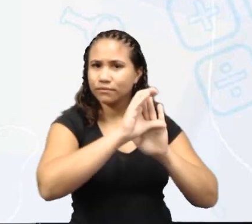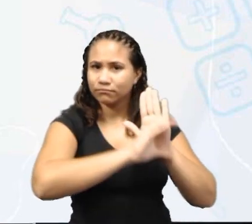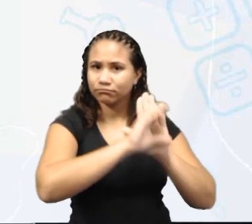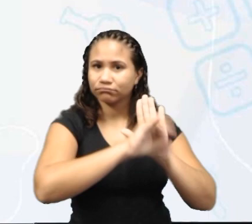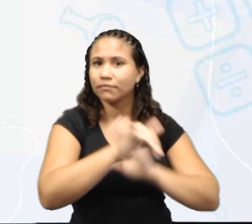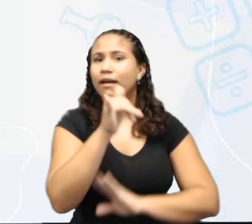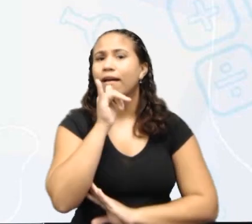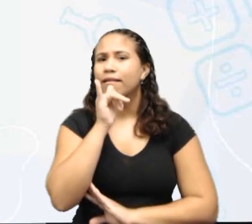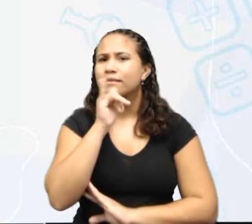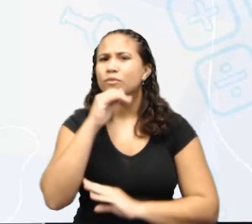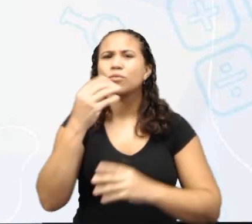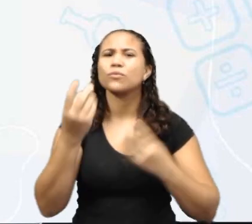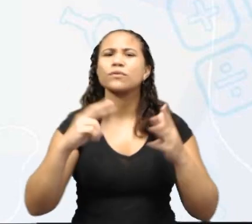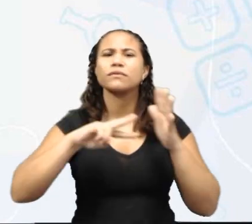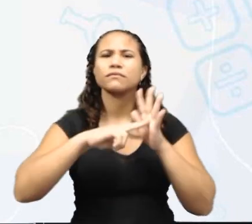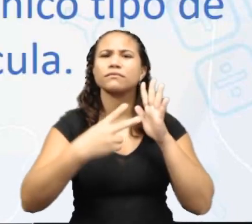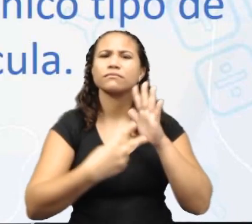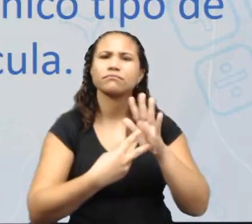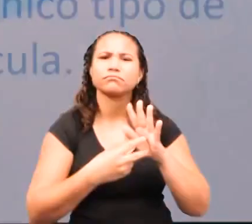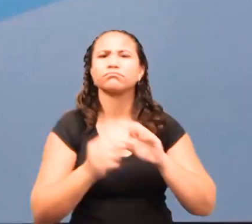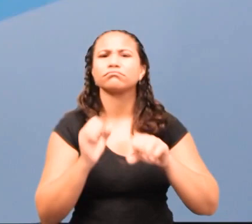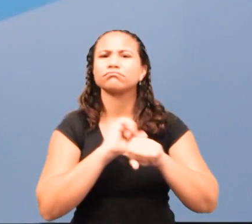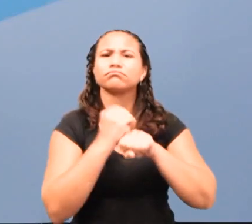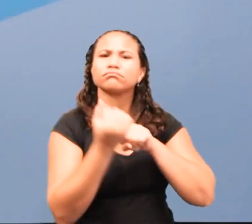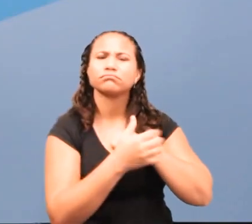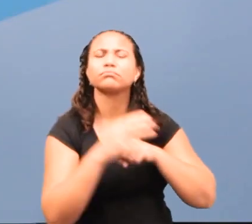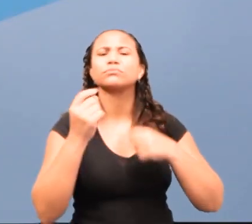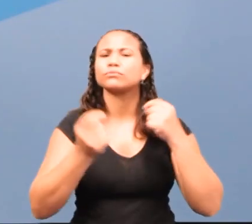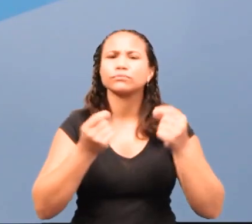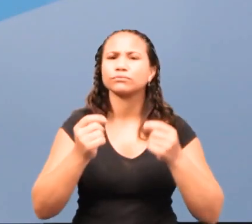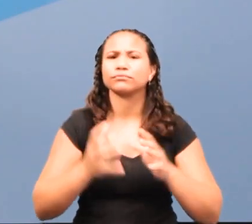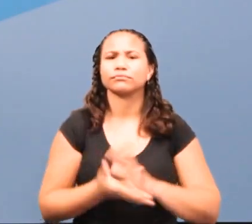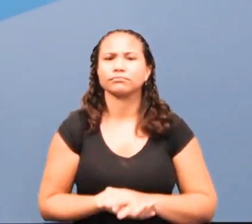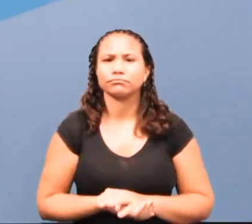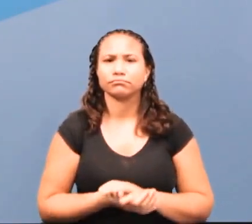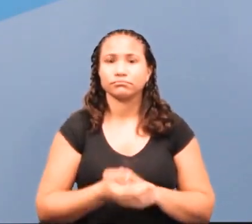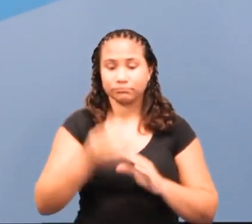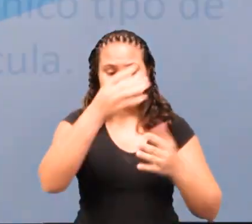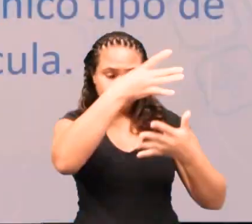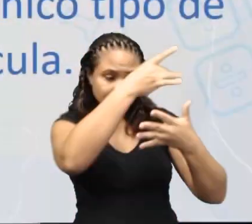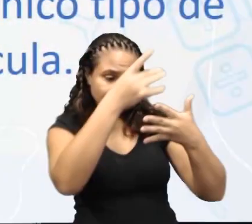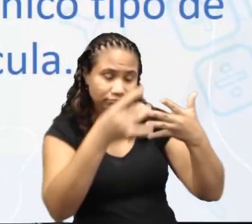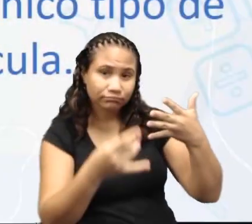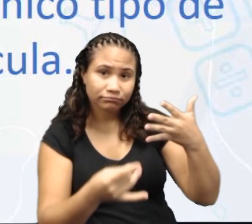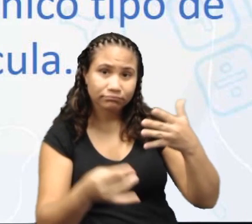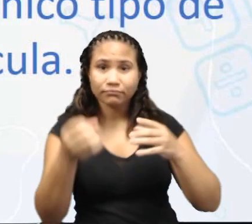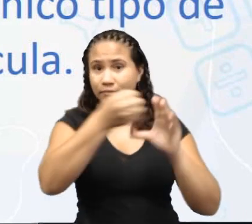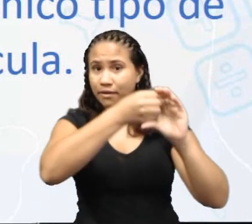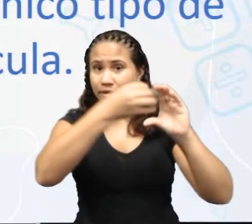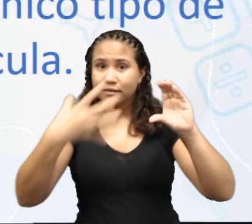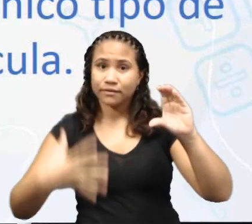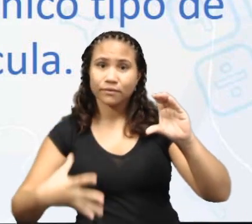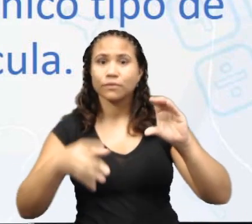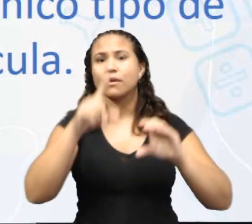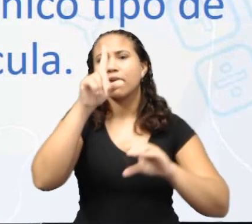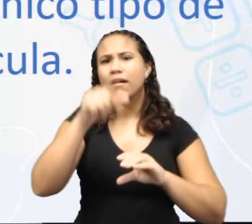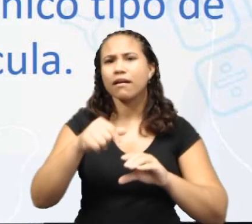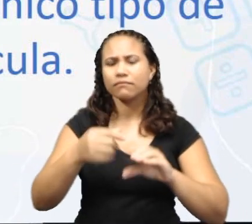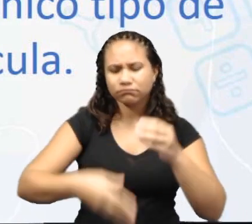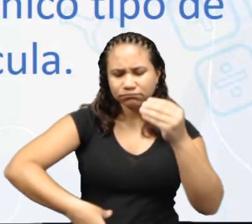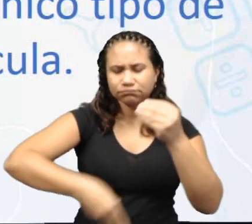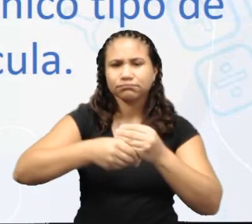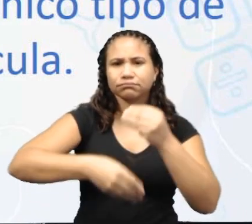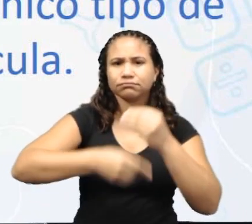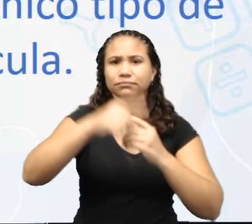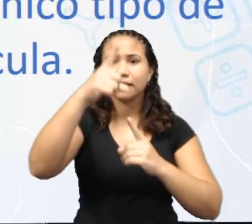Por exemplo, o que é uma substância? Por definição, as substâncias são caracterizadas por serem constituídas de